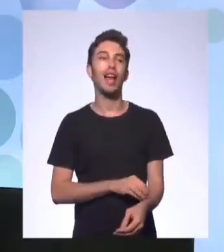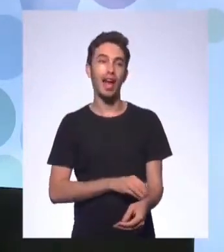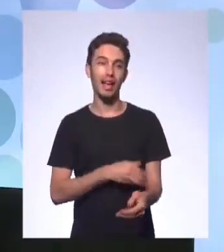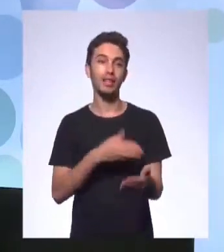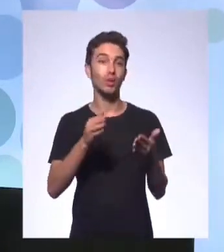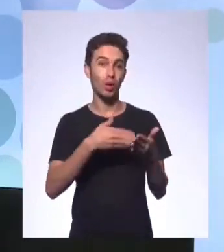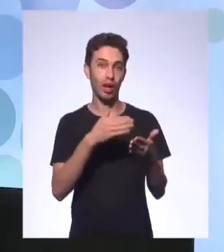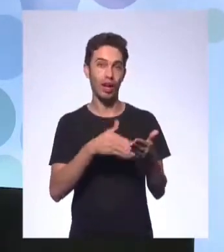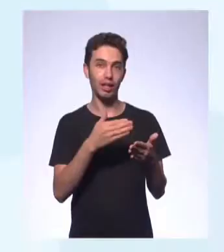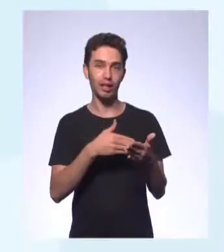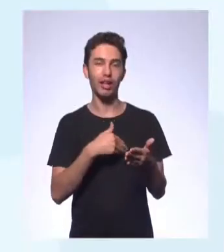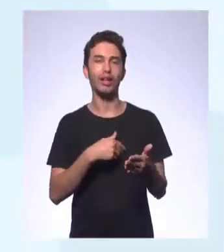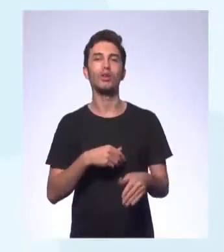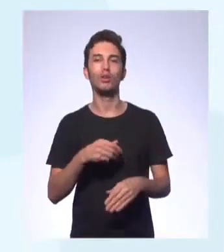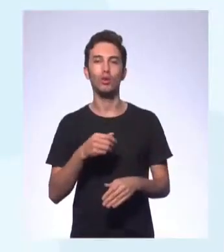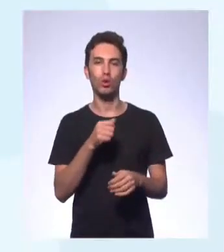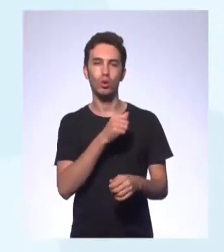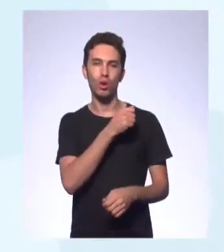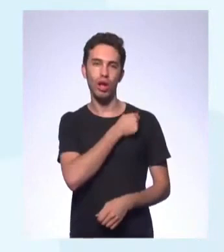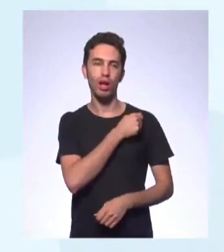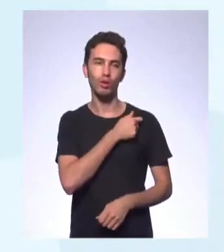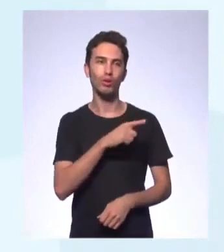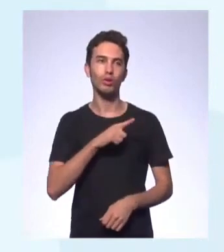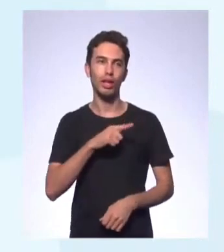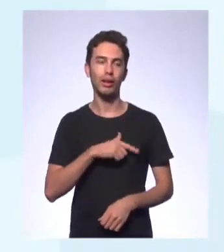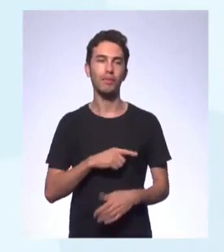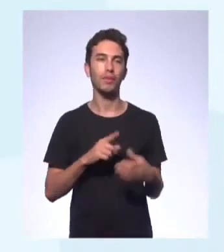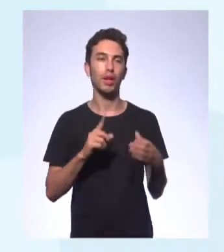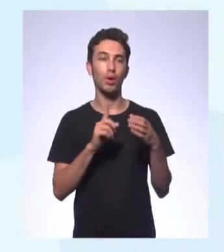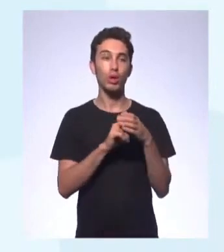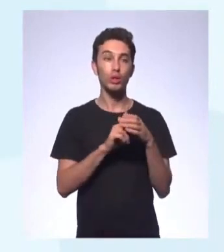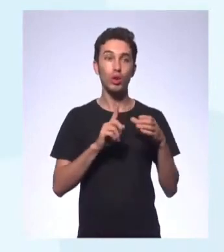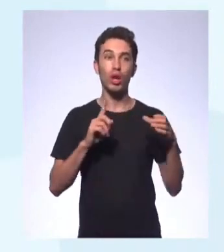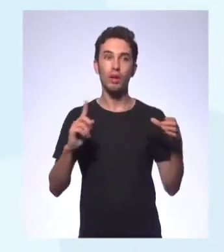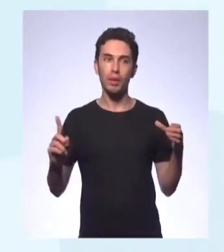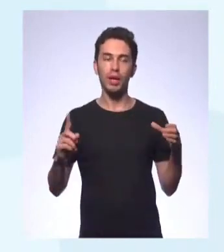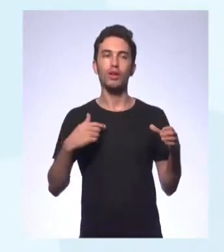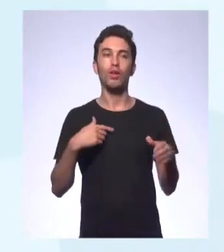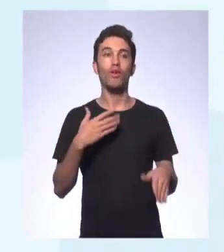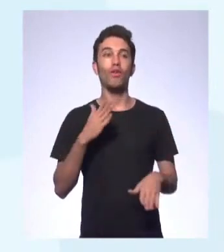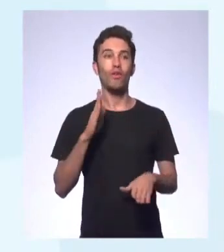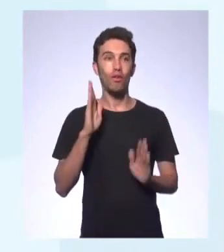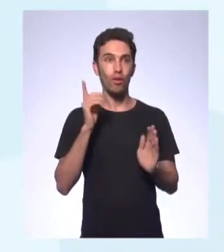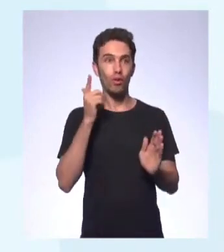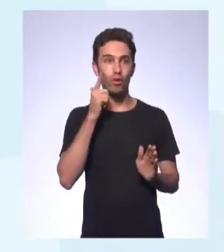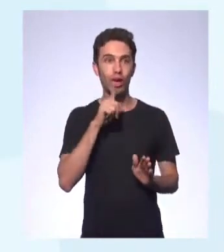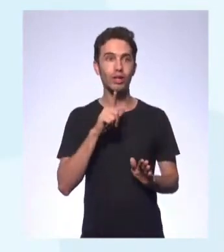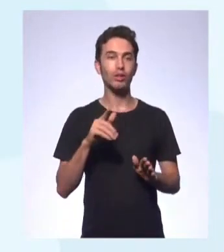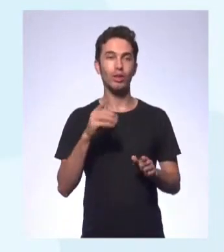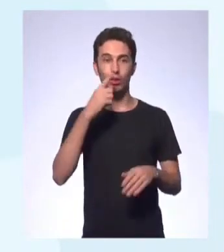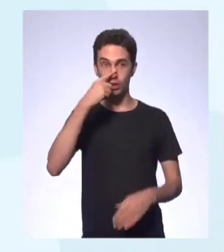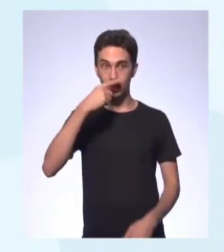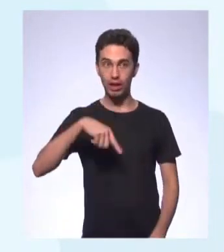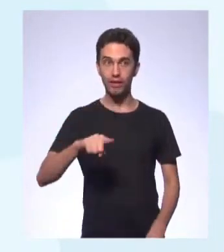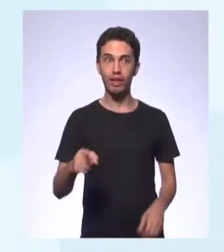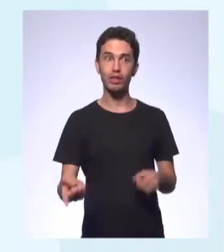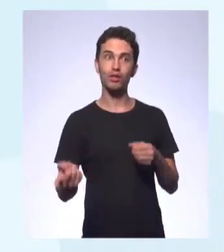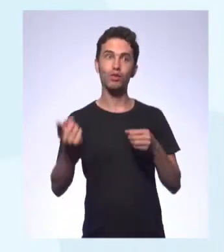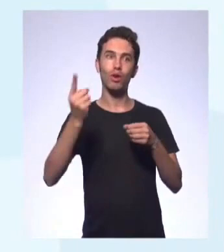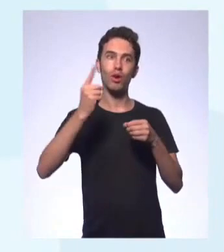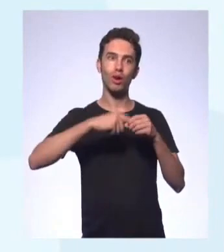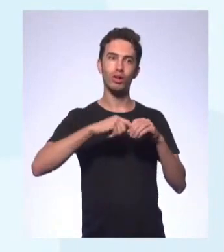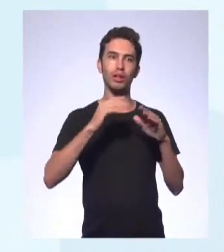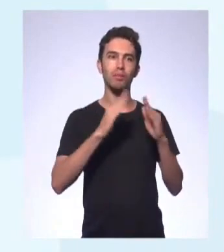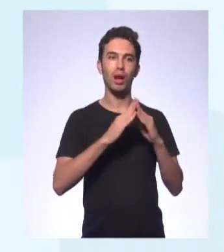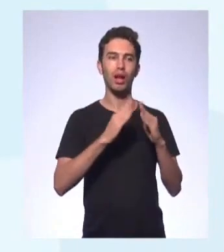caderno do aluno. Isolamento faz elefantes voltarem para casa por falta de turistas na Tailândia, por